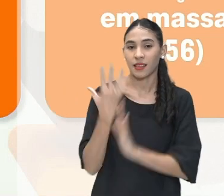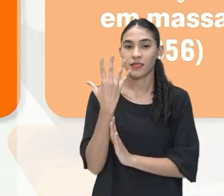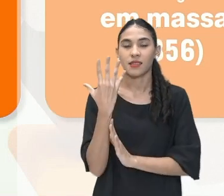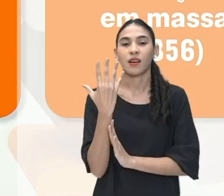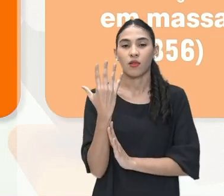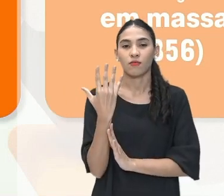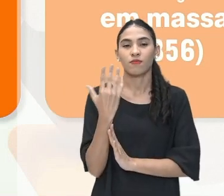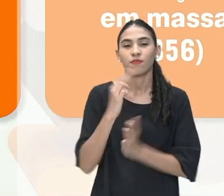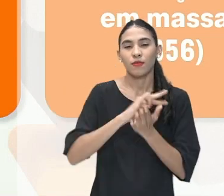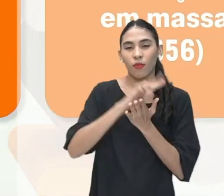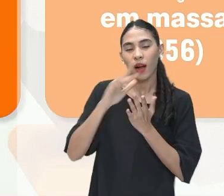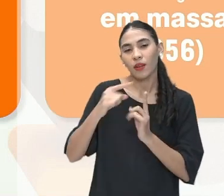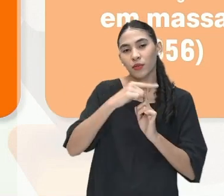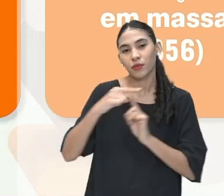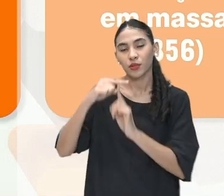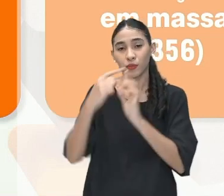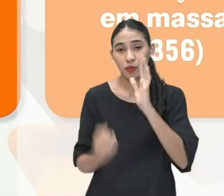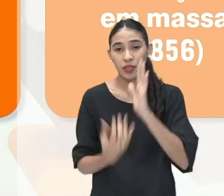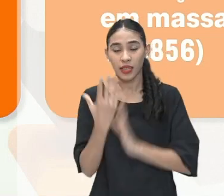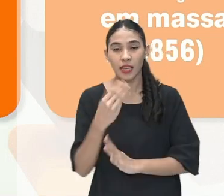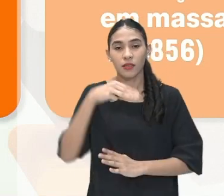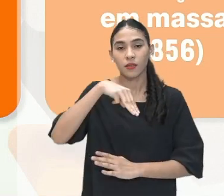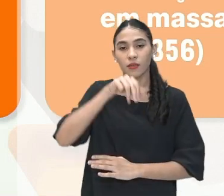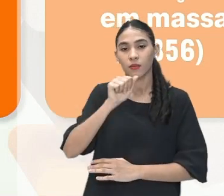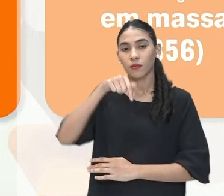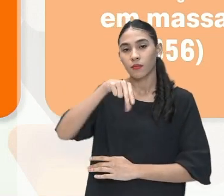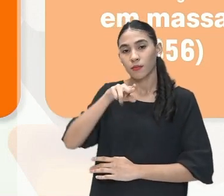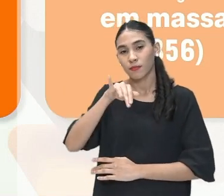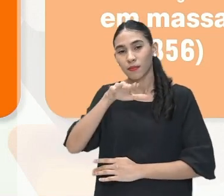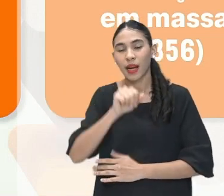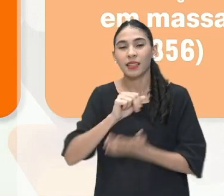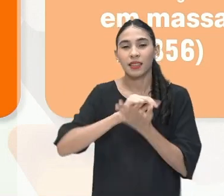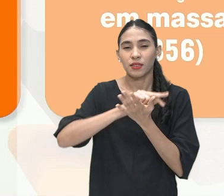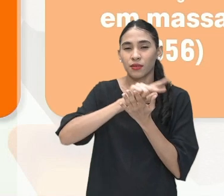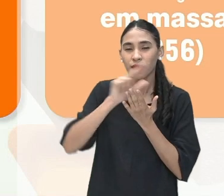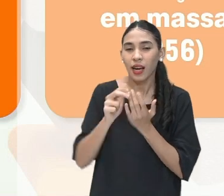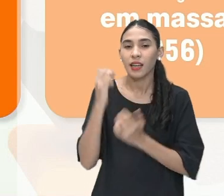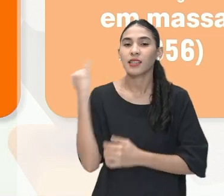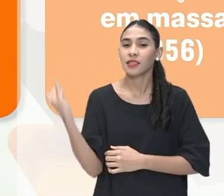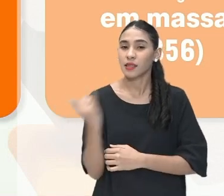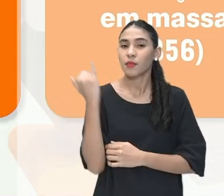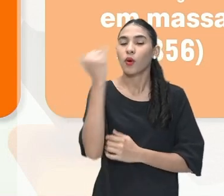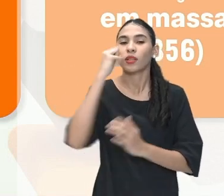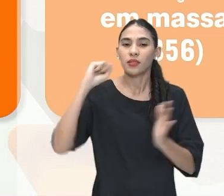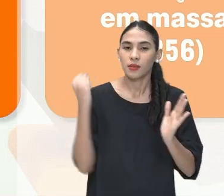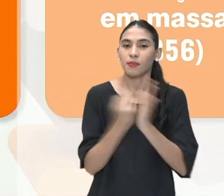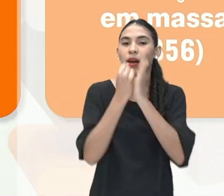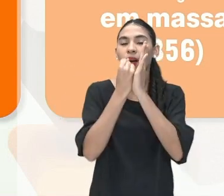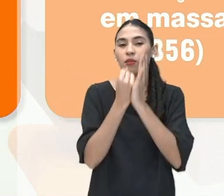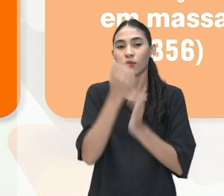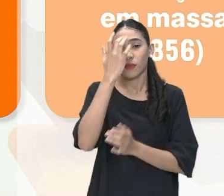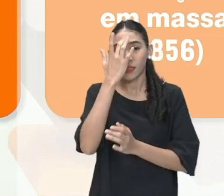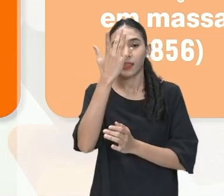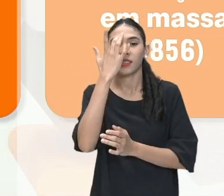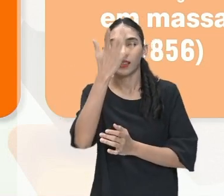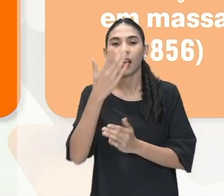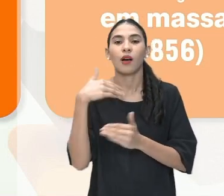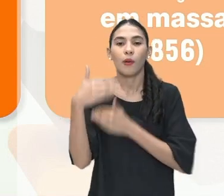essas máquinas que foram inventadas, todos esses inventos aí, né, que vão facilitar o